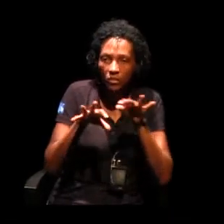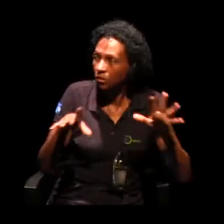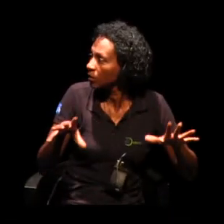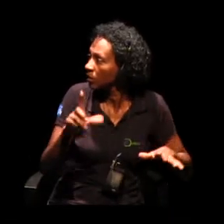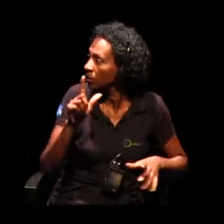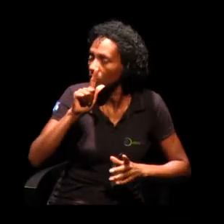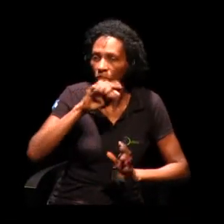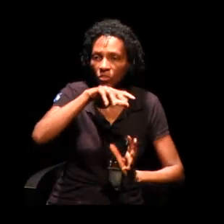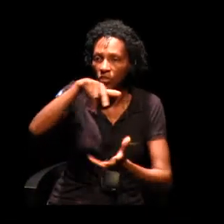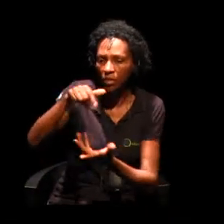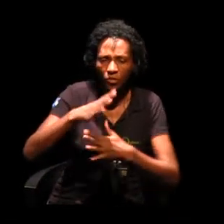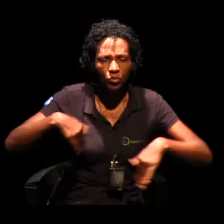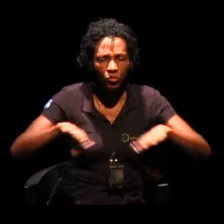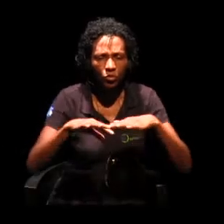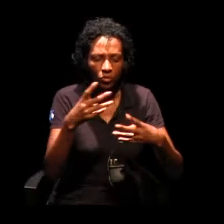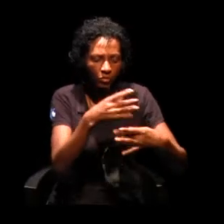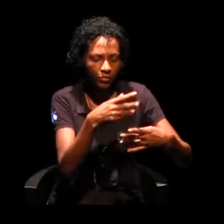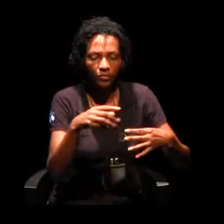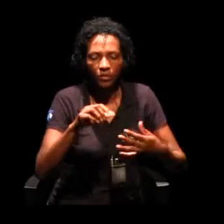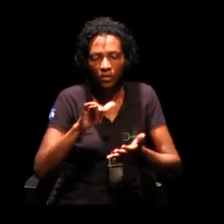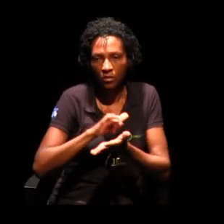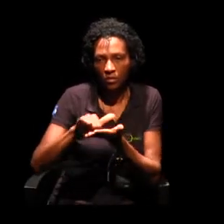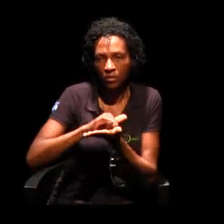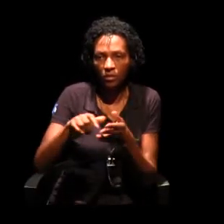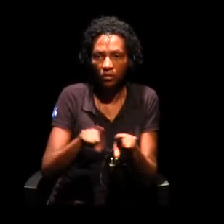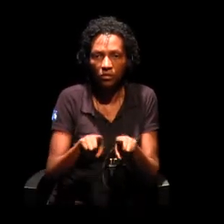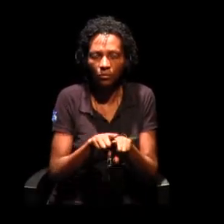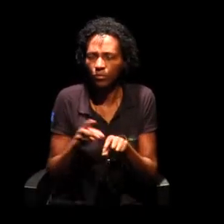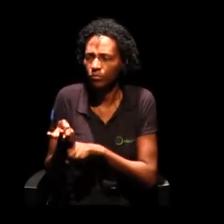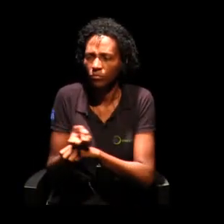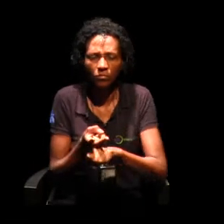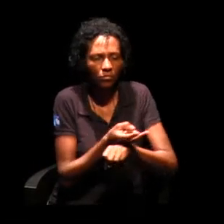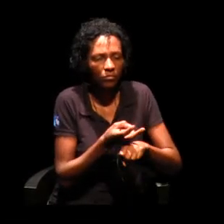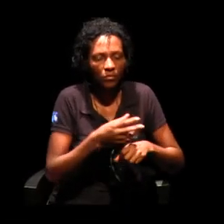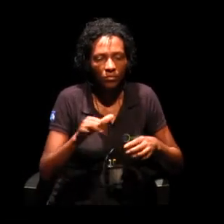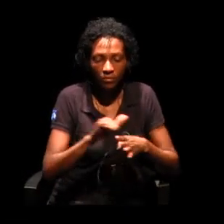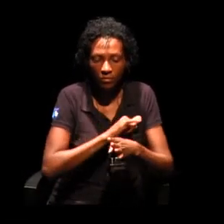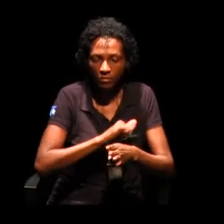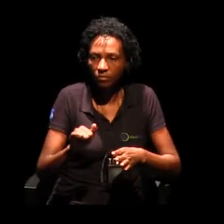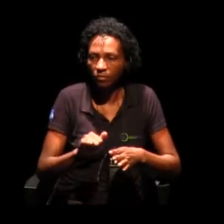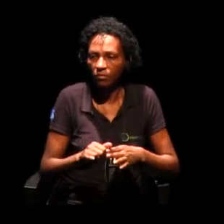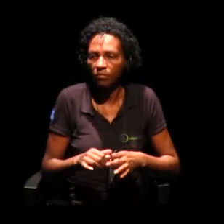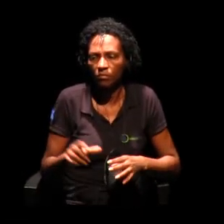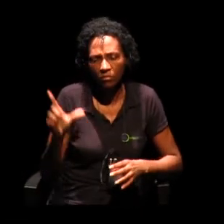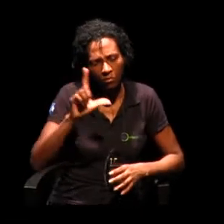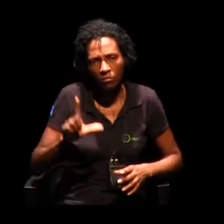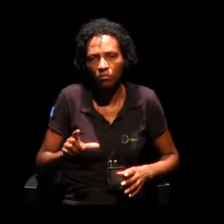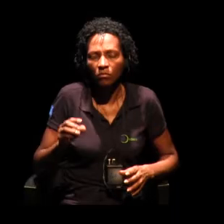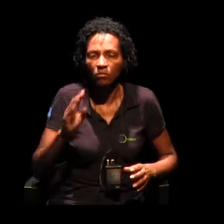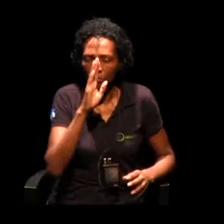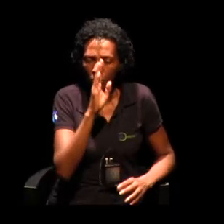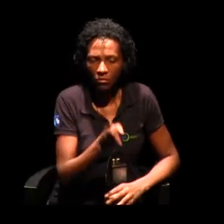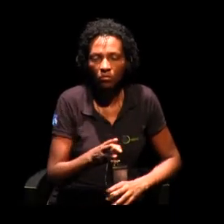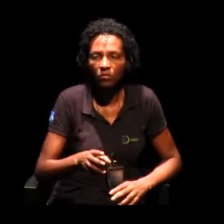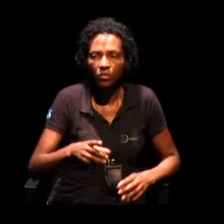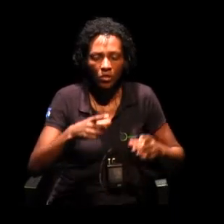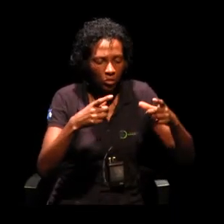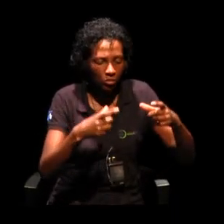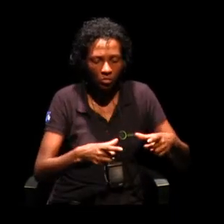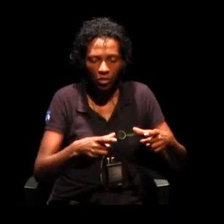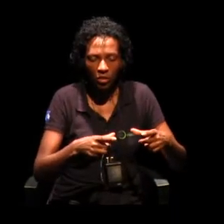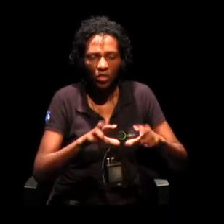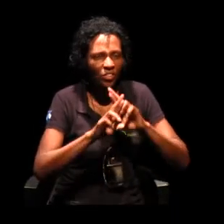olhamos aqui a distribuição geográfica em toda a cidade de Nova York e também buscamos estratégias